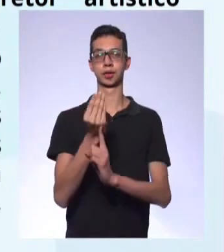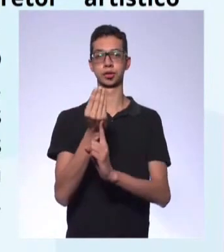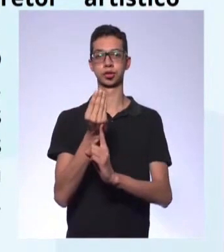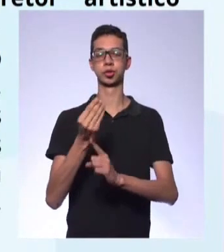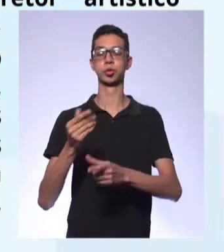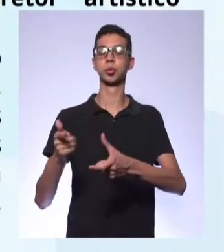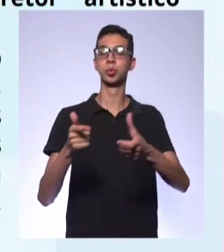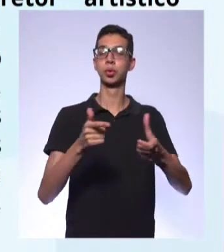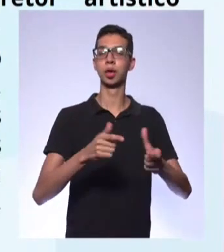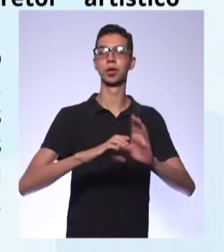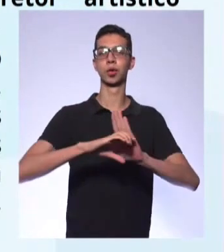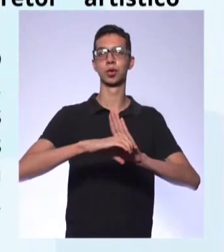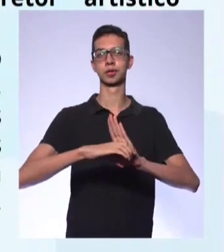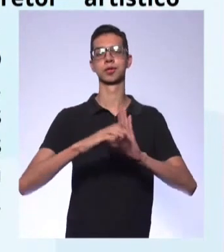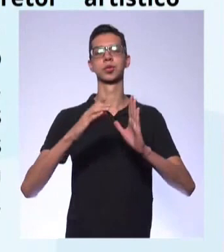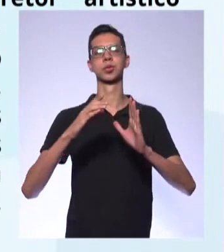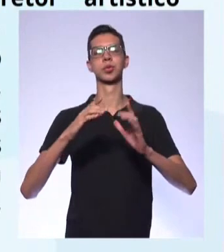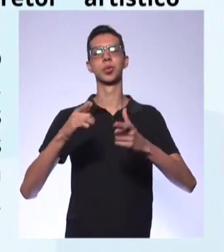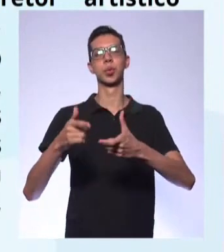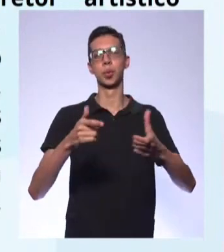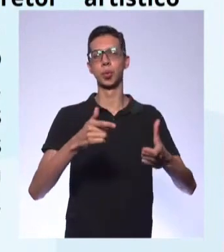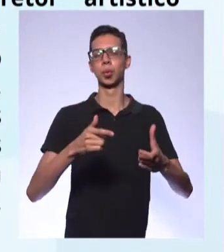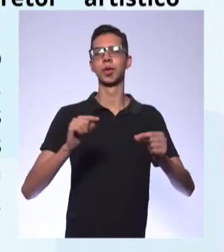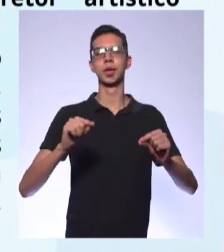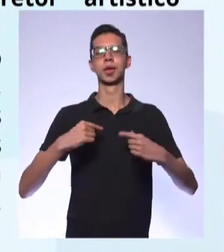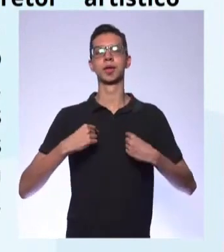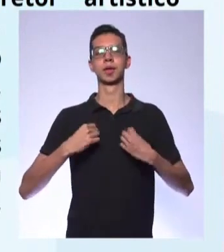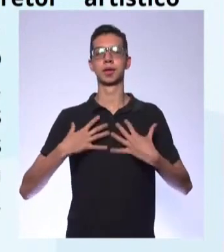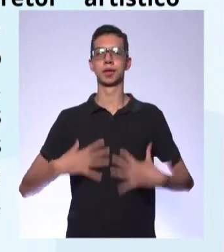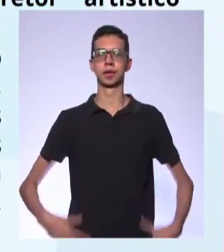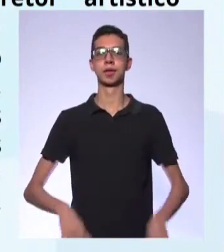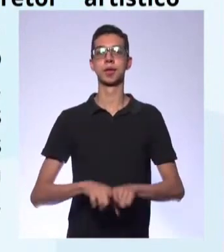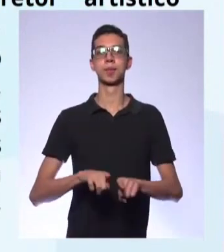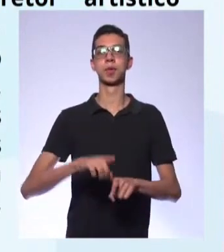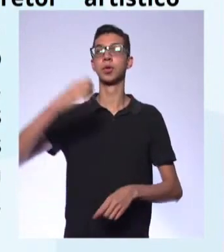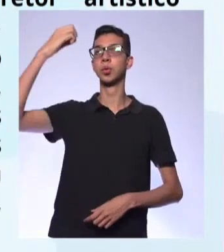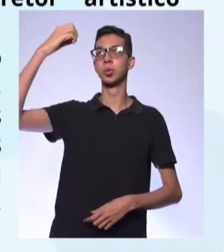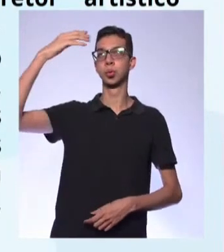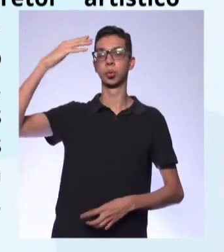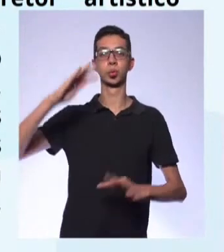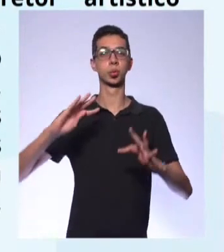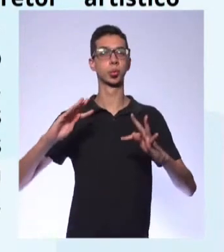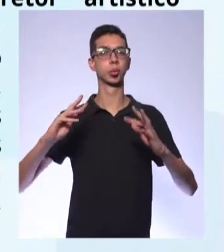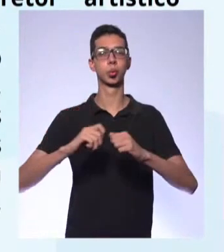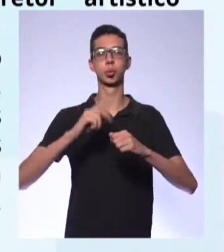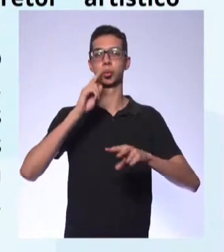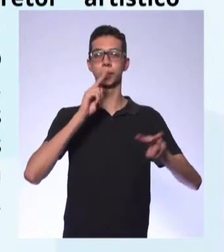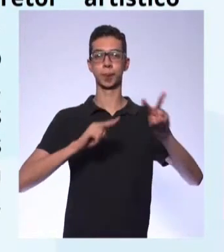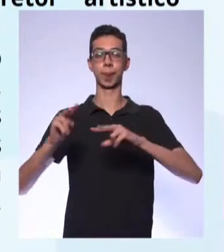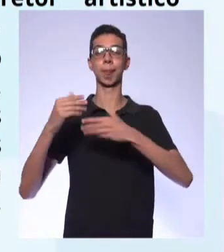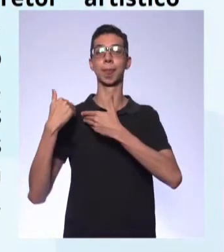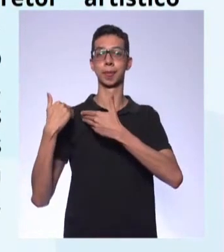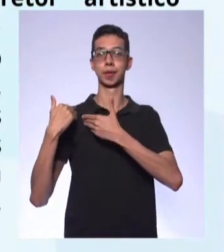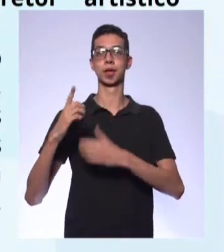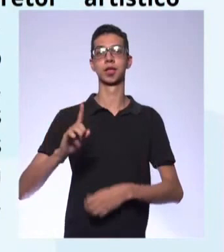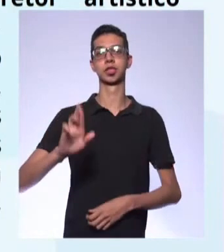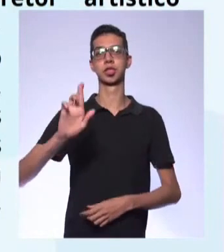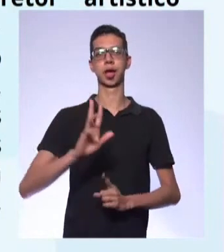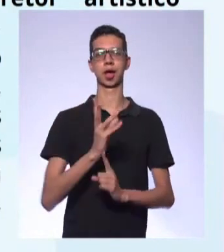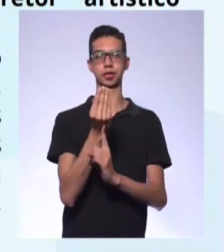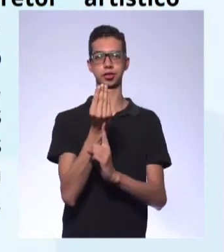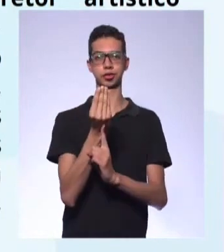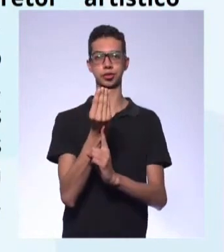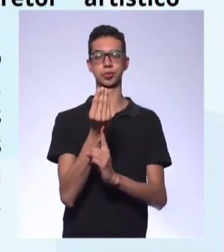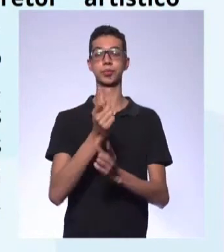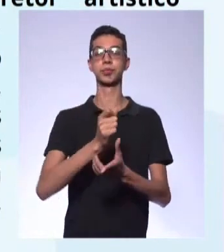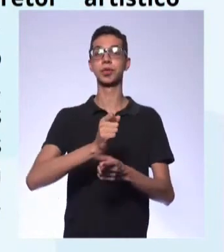musical. Tá? A cenografia, os figurinos, a iluminação e toda a parte visual. Tá? Fica em cargo aí, então, do diretor artístico, que vai alocar